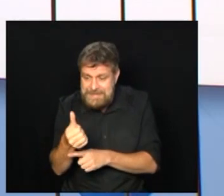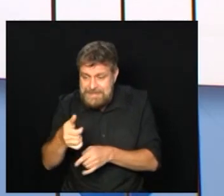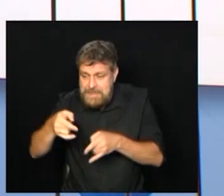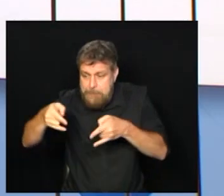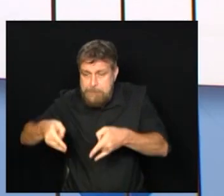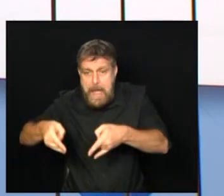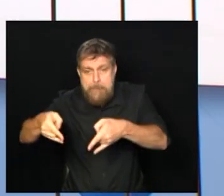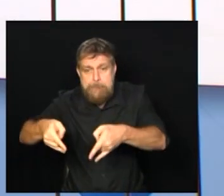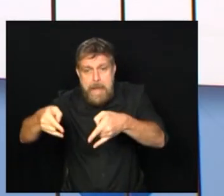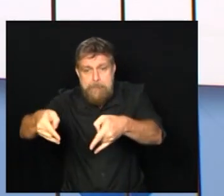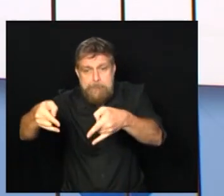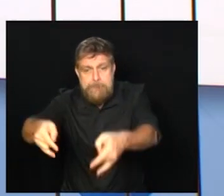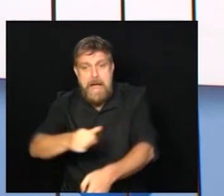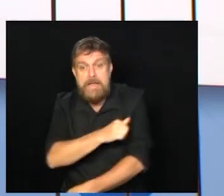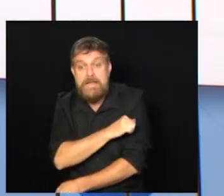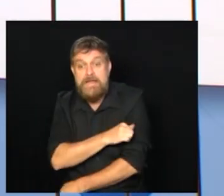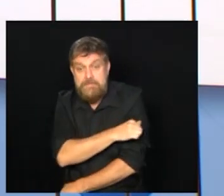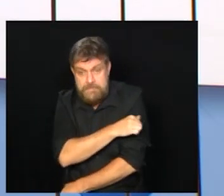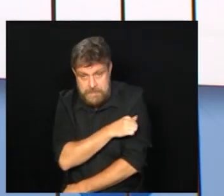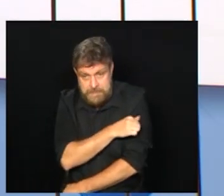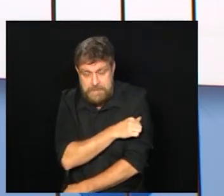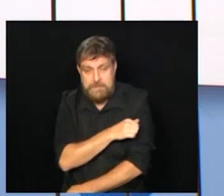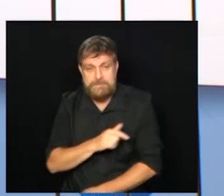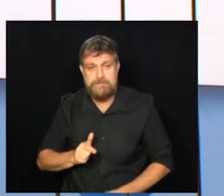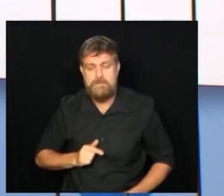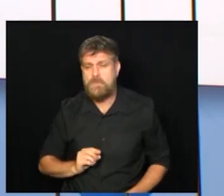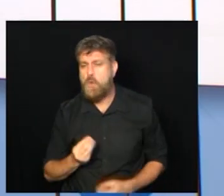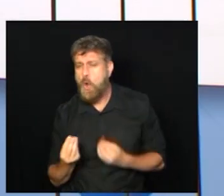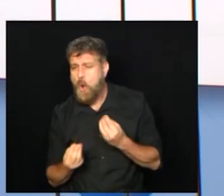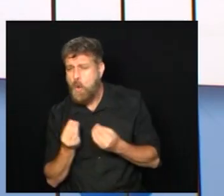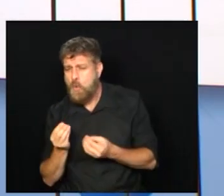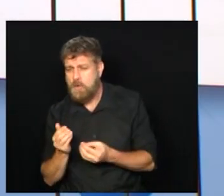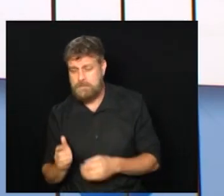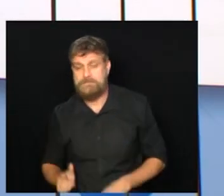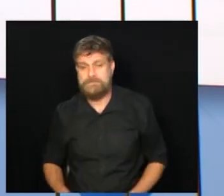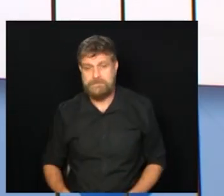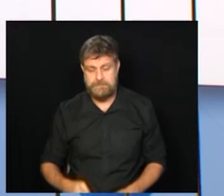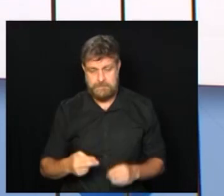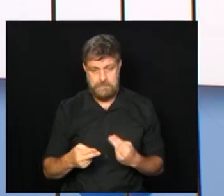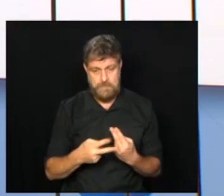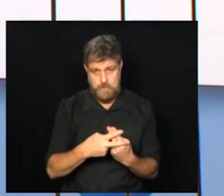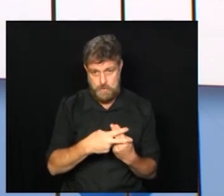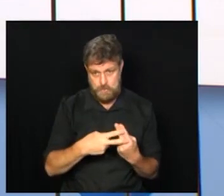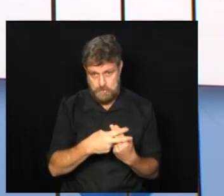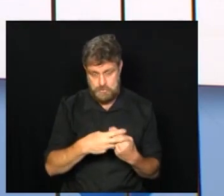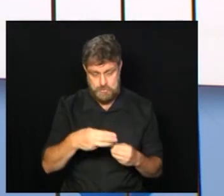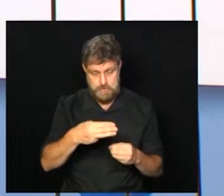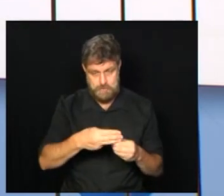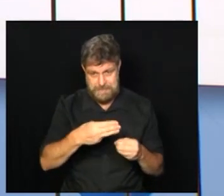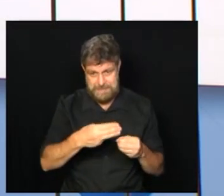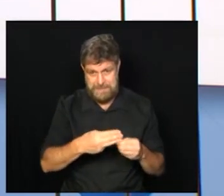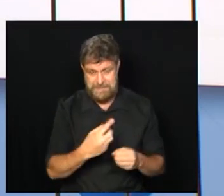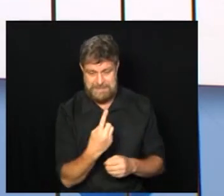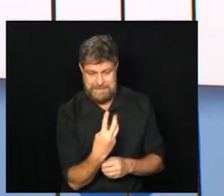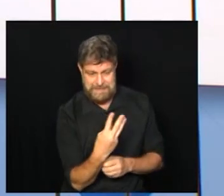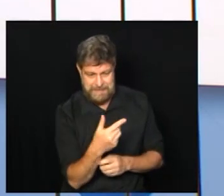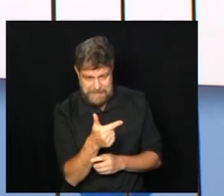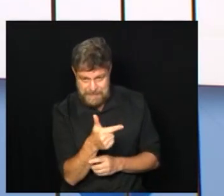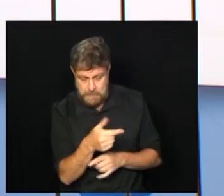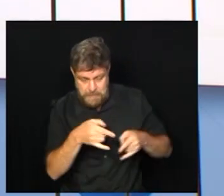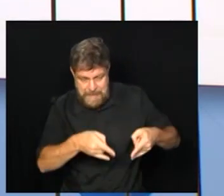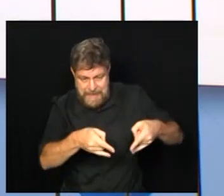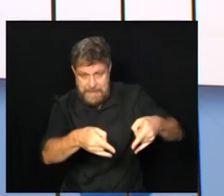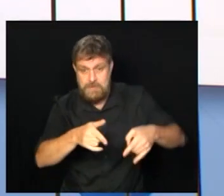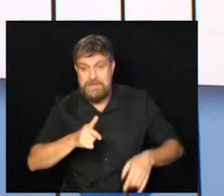em leitos de enfermaria. E a disposição é assim: na rede municipal são 132 leitos